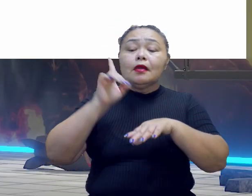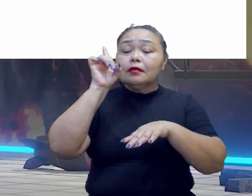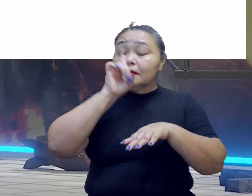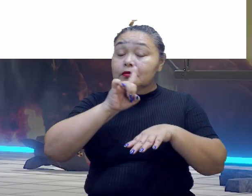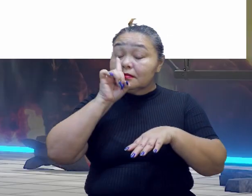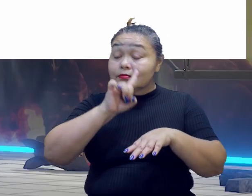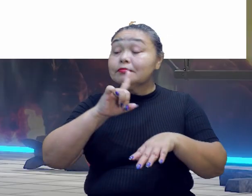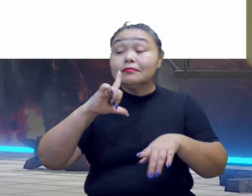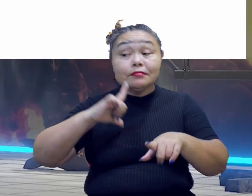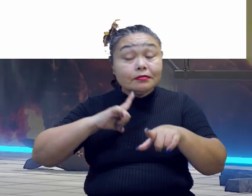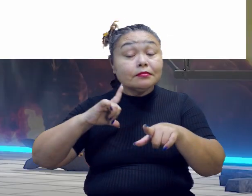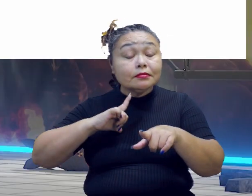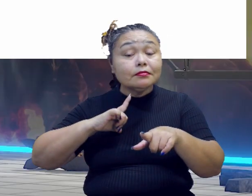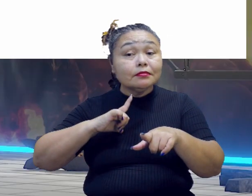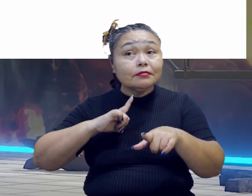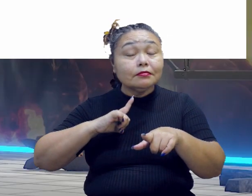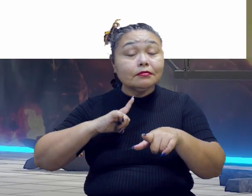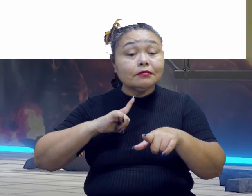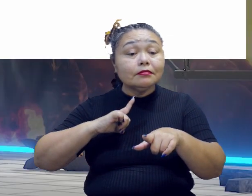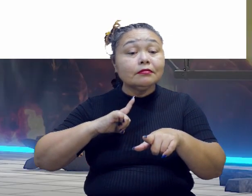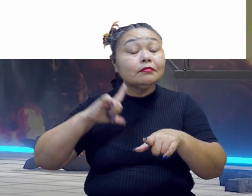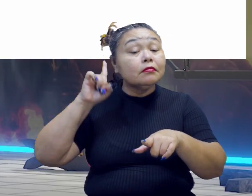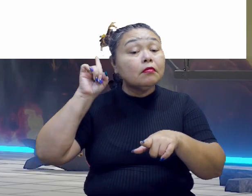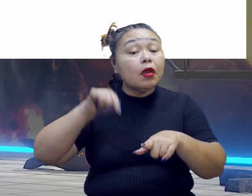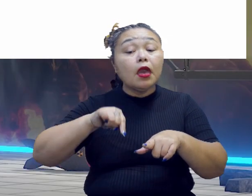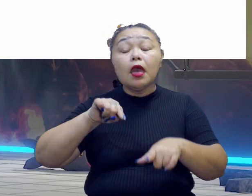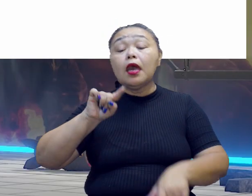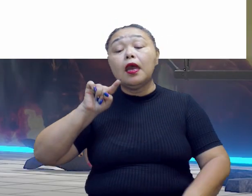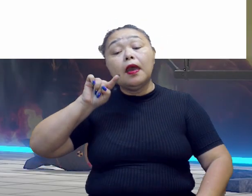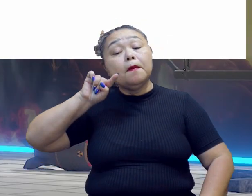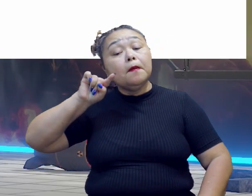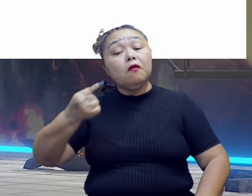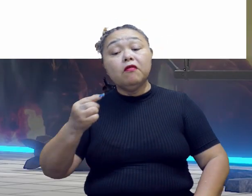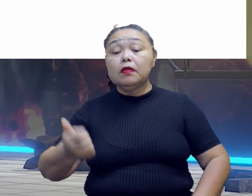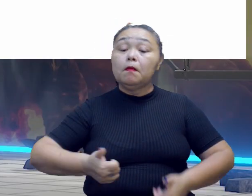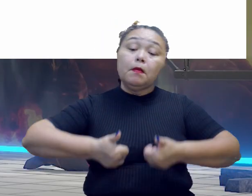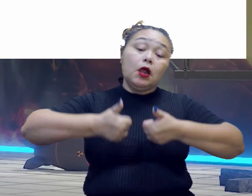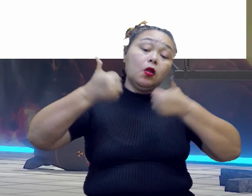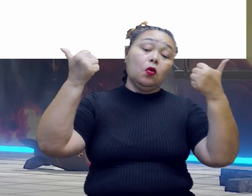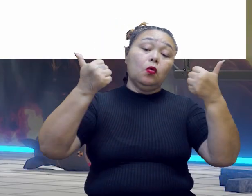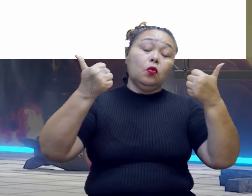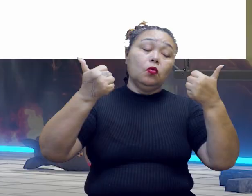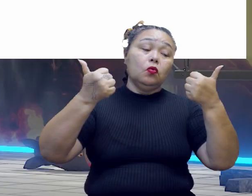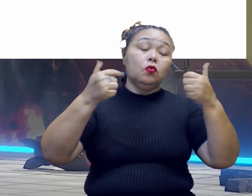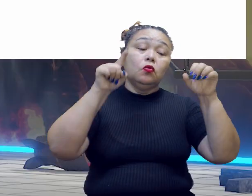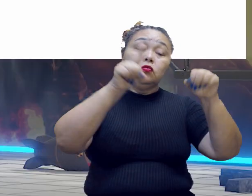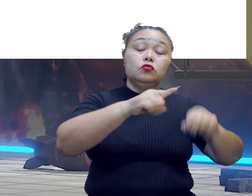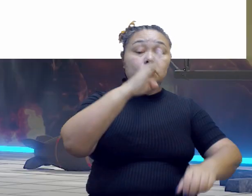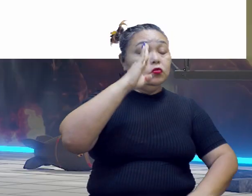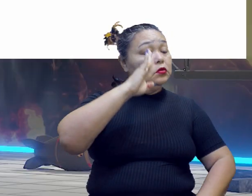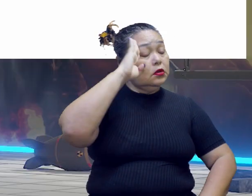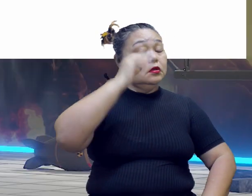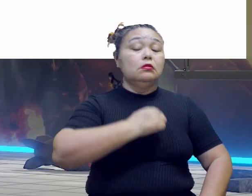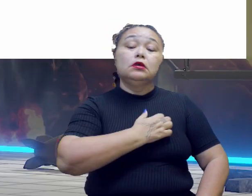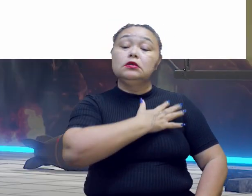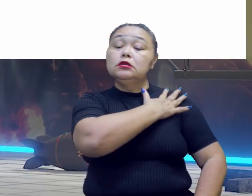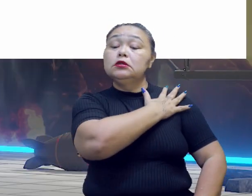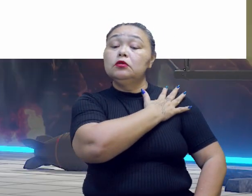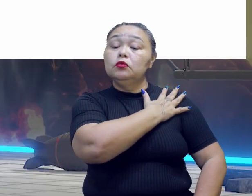que seja, é 1000 vezes melhor do que uma ditadura.